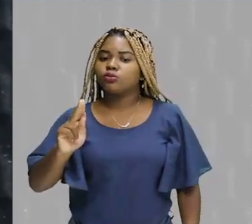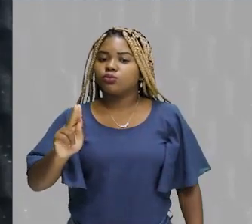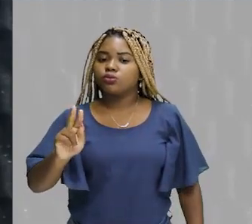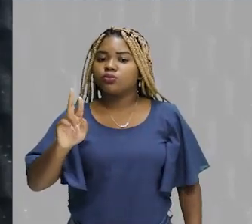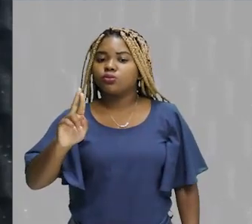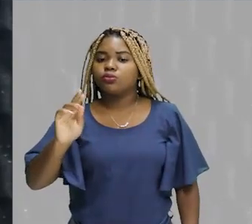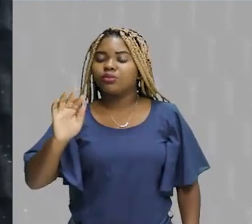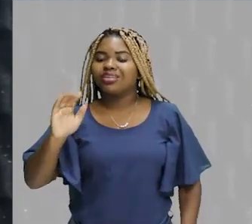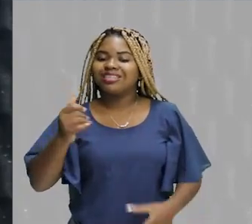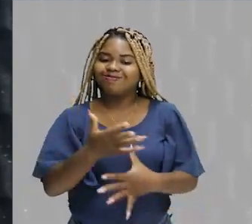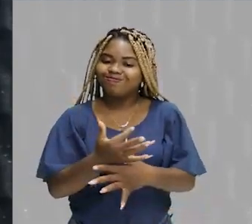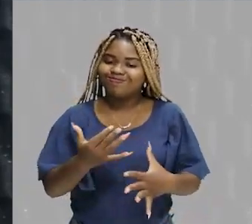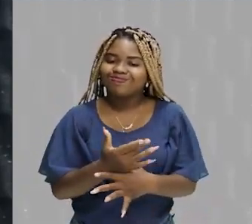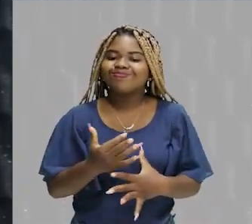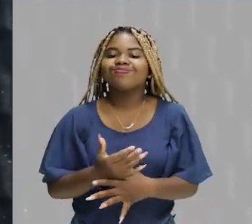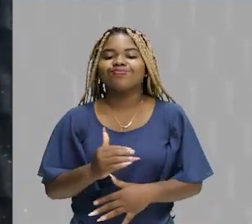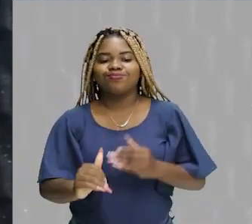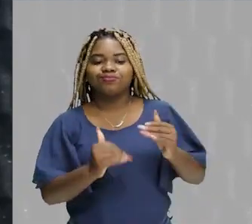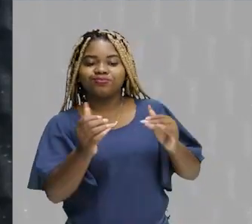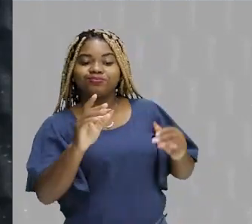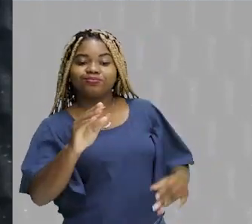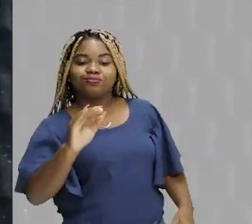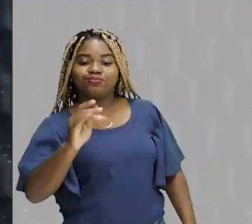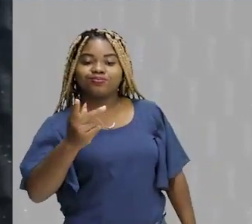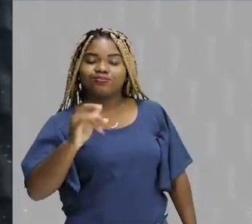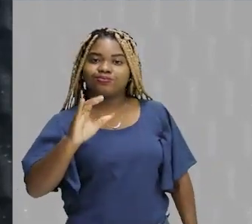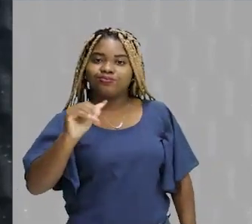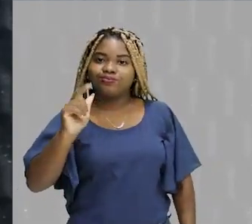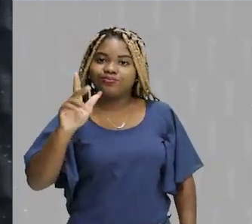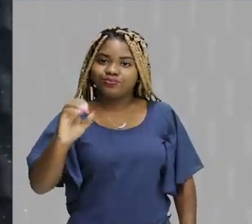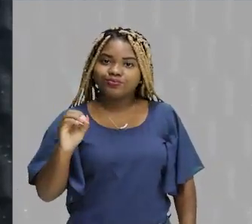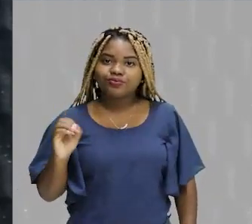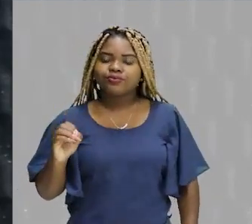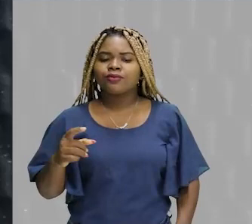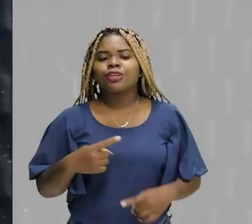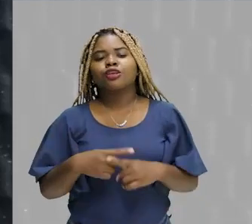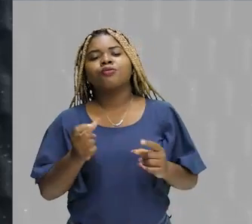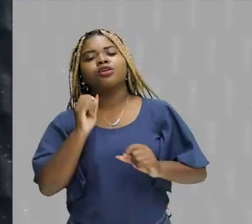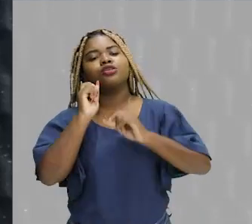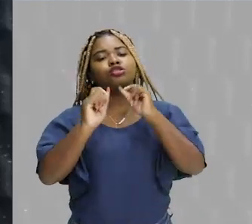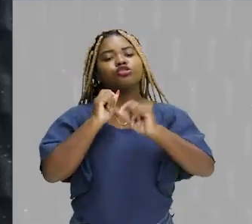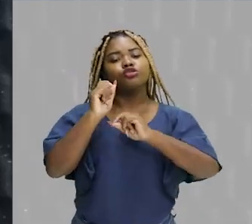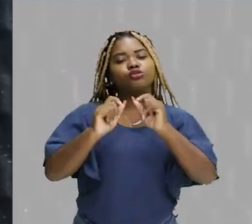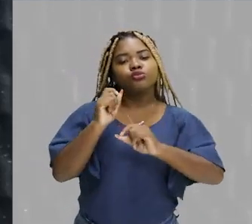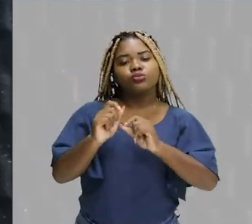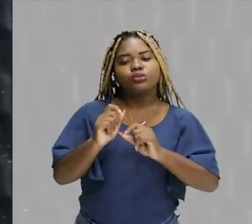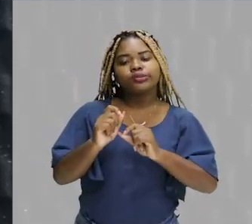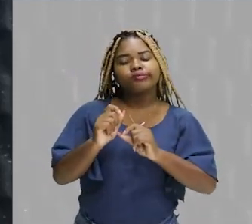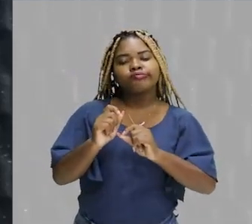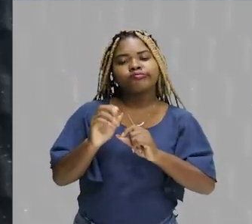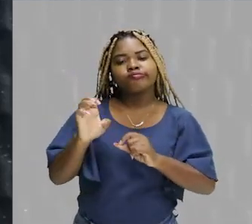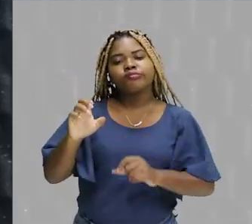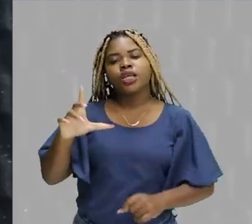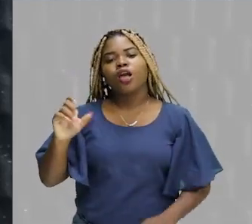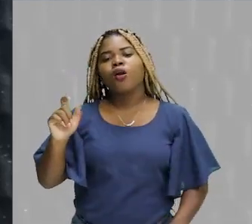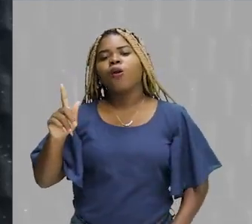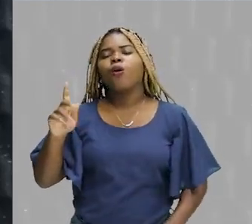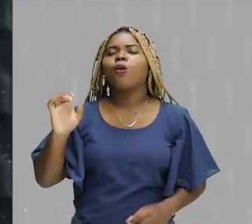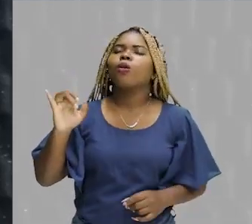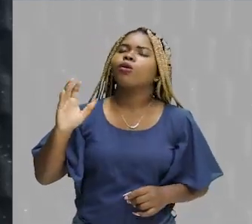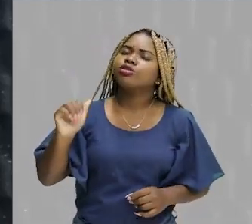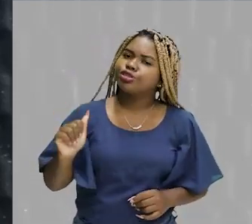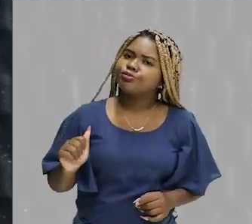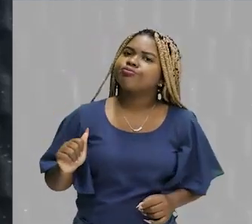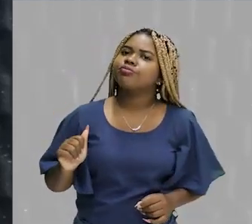desenvolviam ali em Chicago. Mas, afinal de contas, o que é essa abordagem ecológica? O que significa